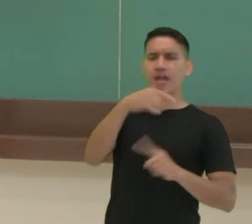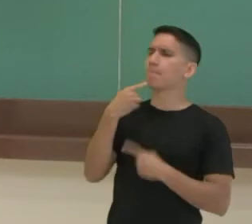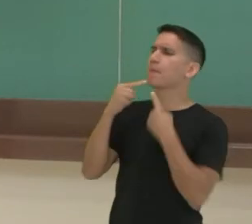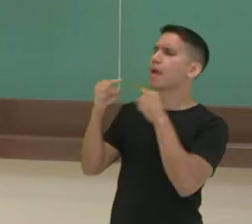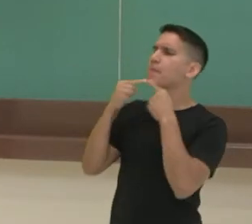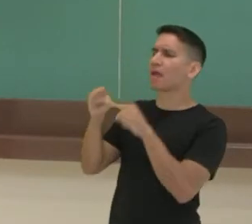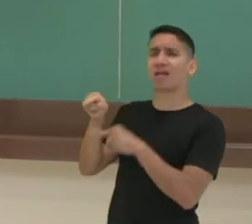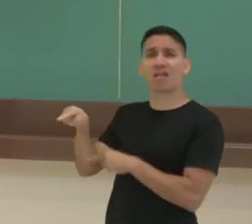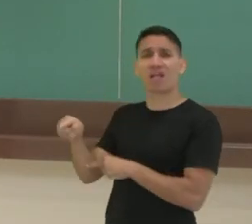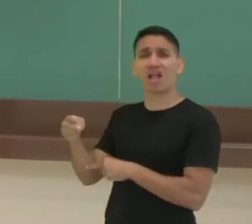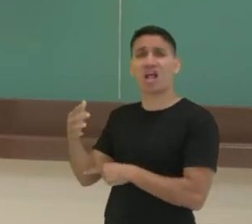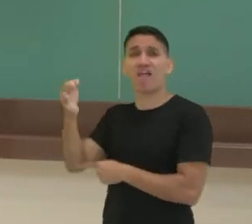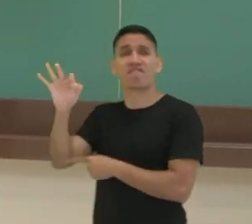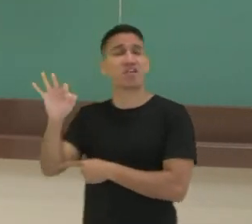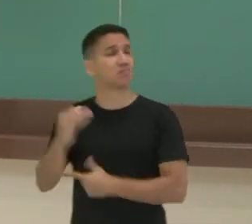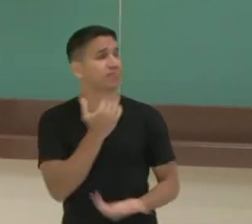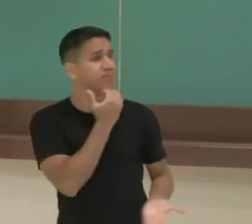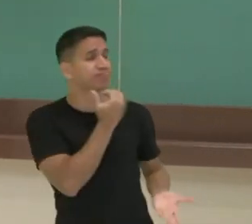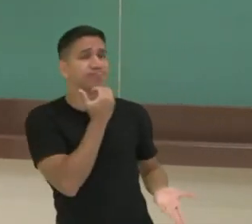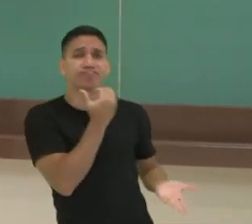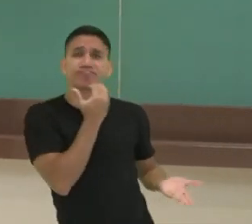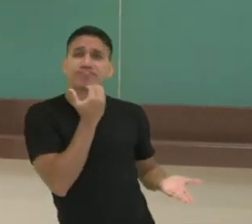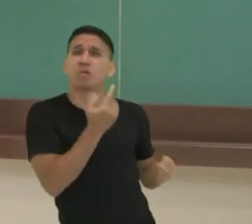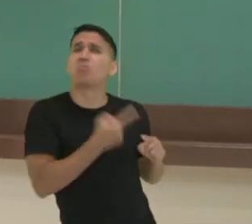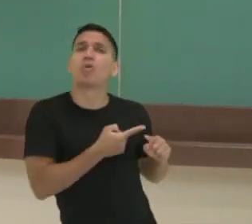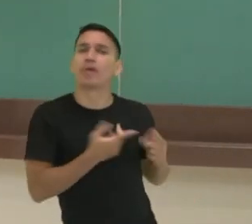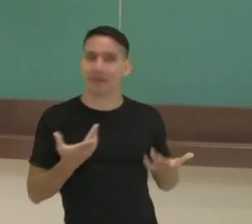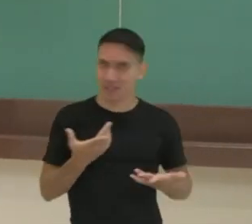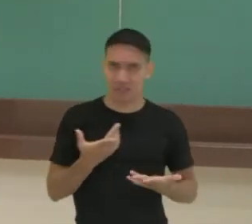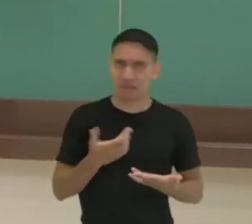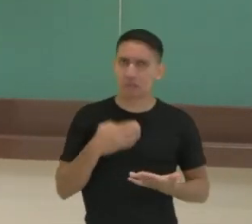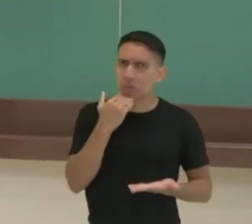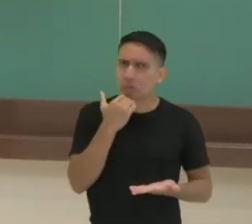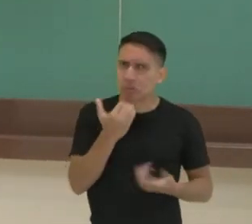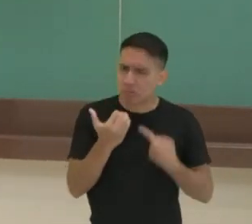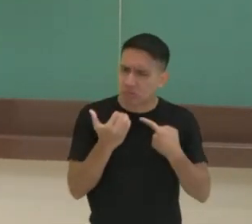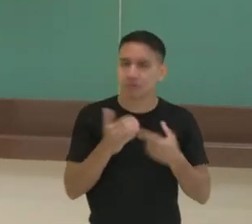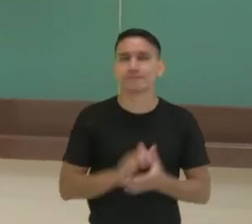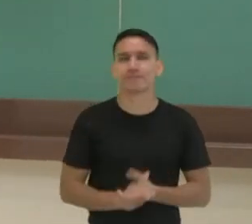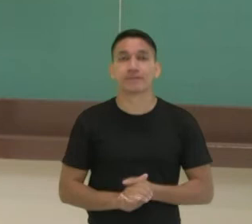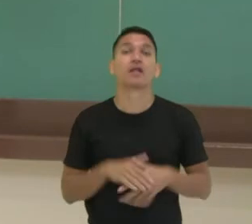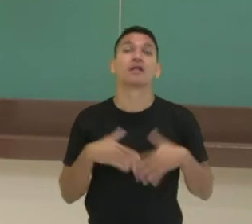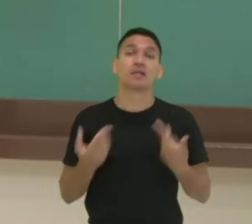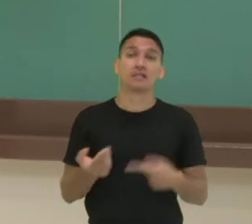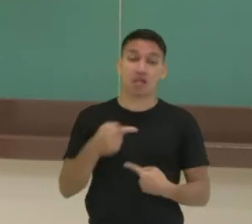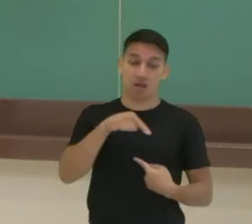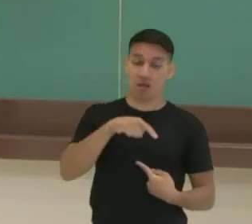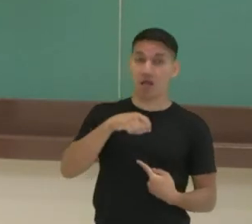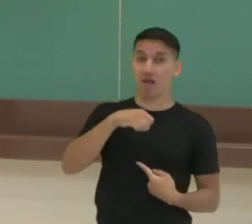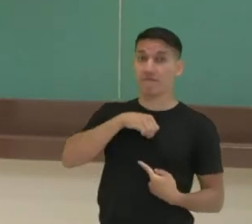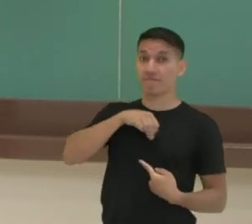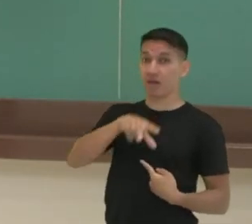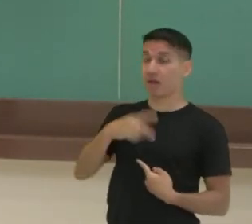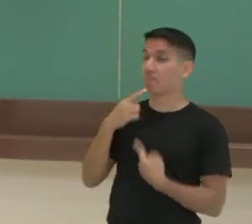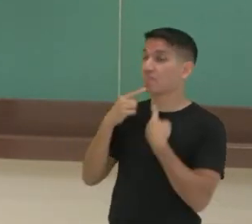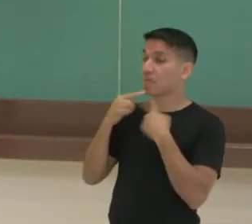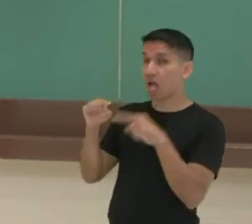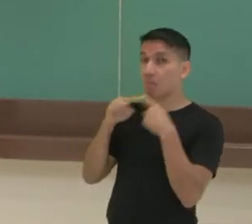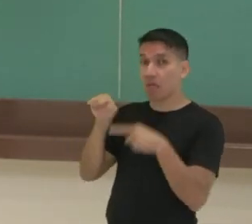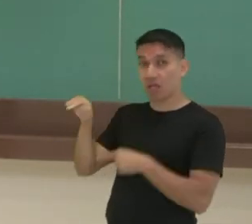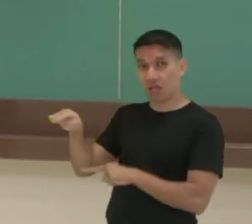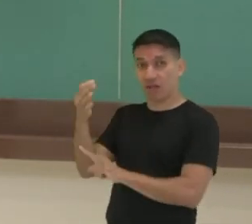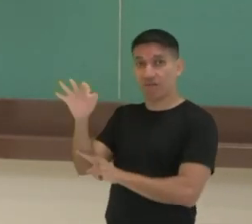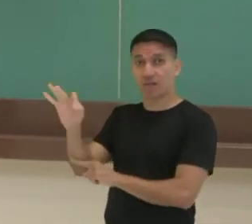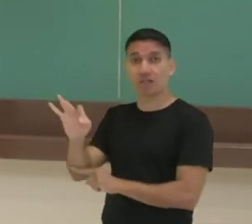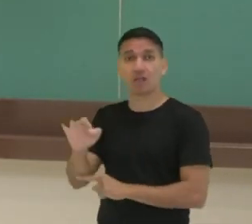não apresentavam resultado? Por qual motivo não apresentava resultado? As queixas diplomáticas à corte francesa tiveram pouco resultado